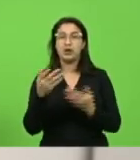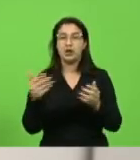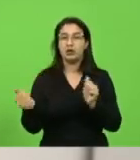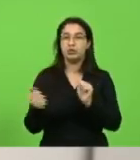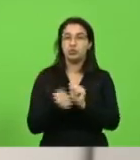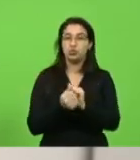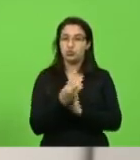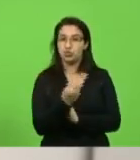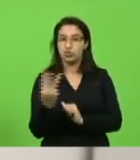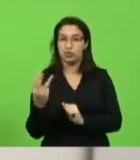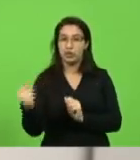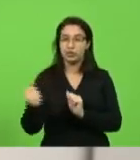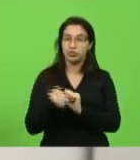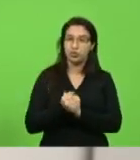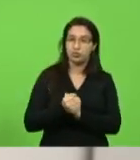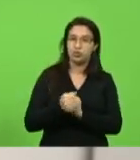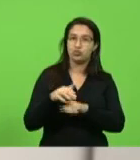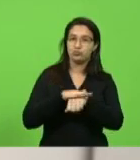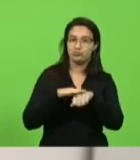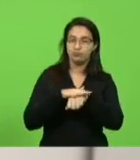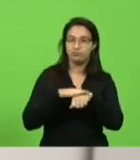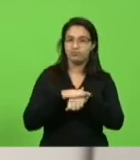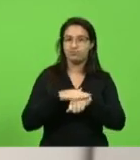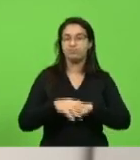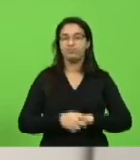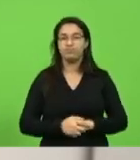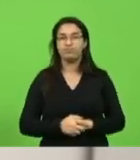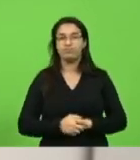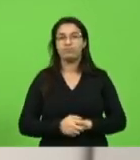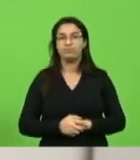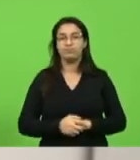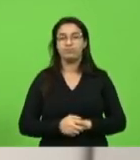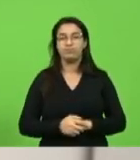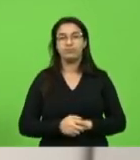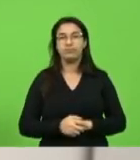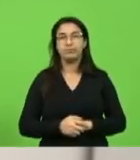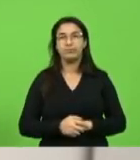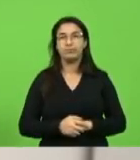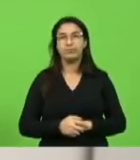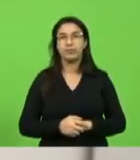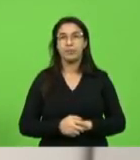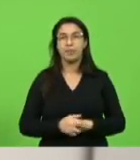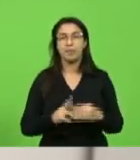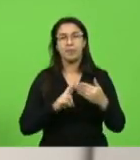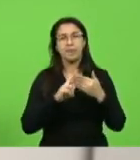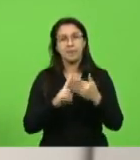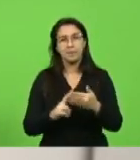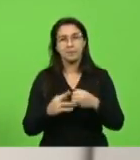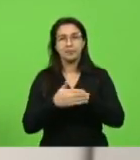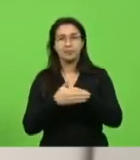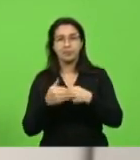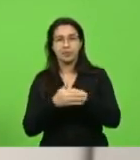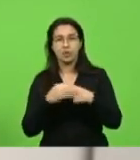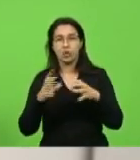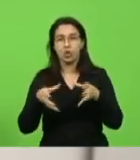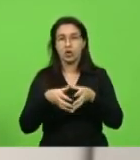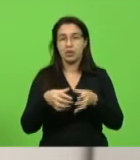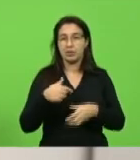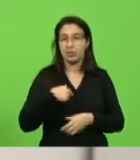essa documentação. Faço também uma referência muito carinhosa à minha equipe de